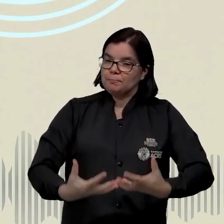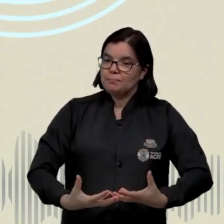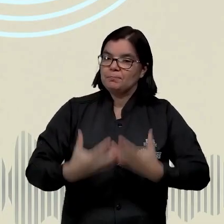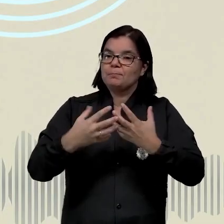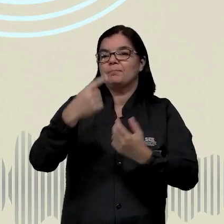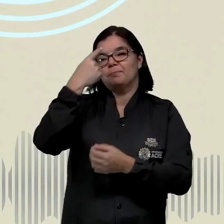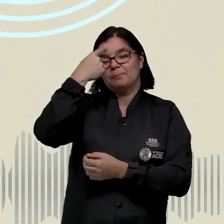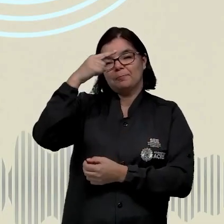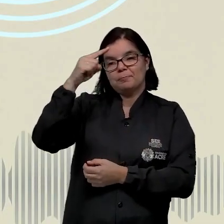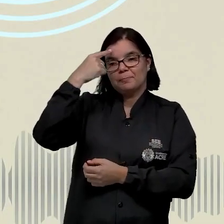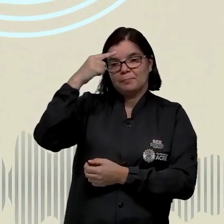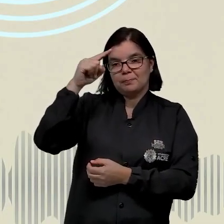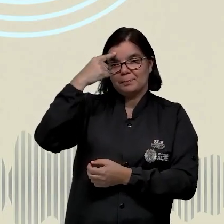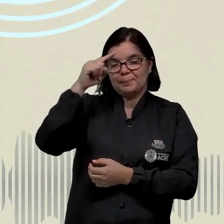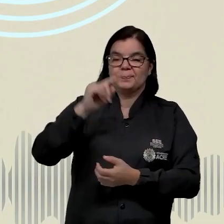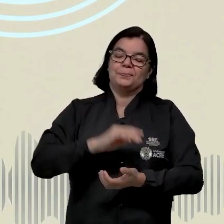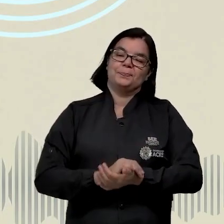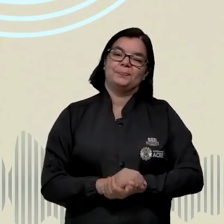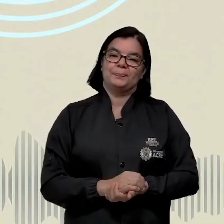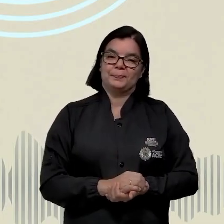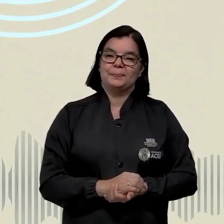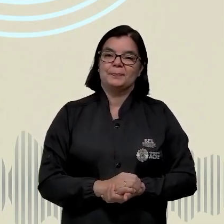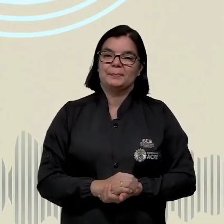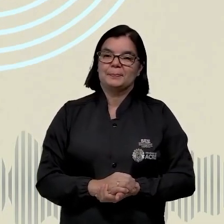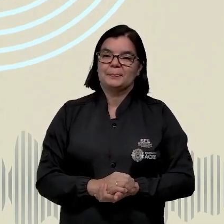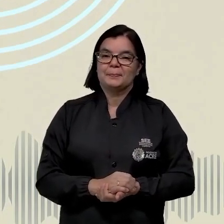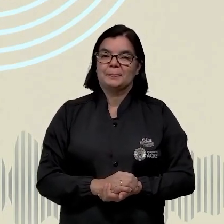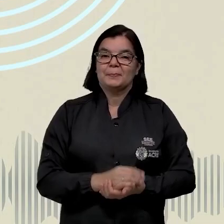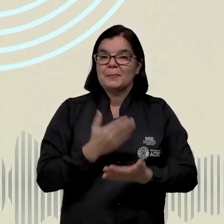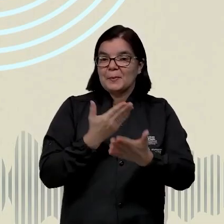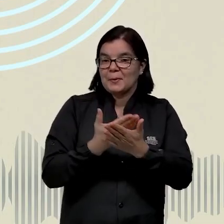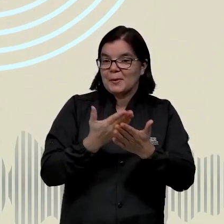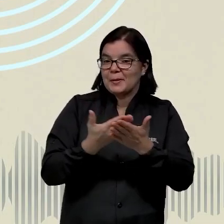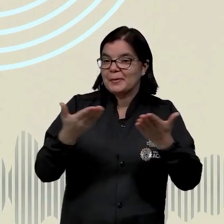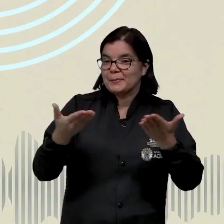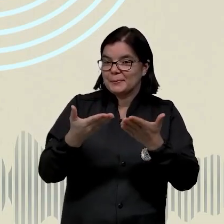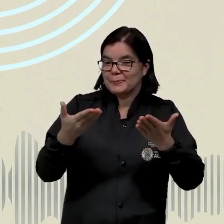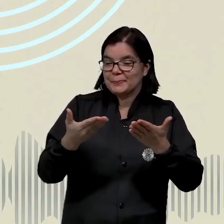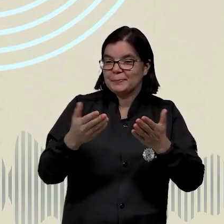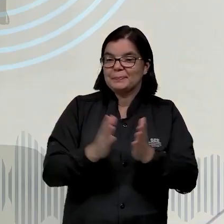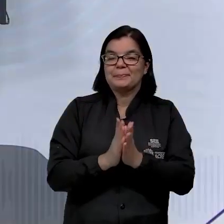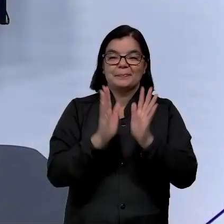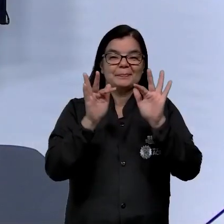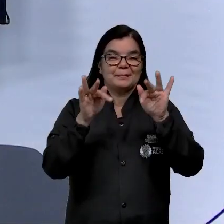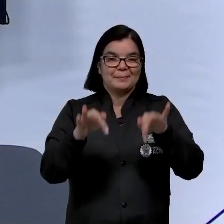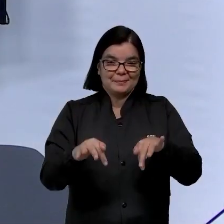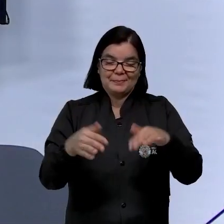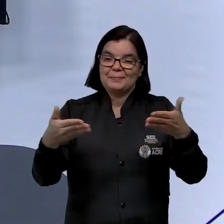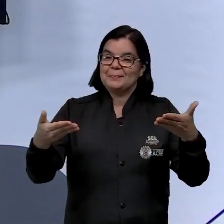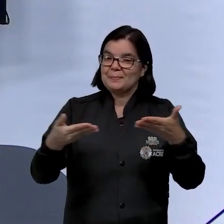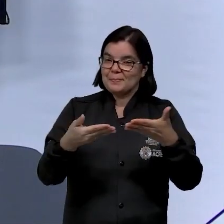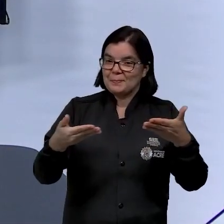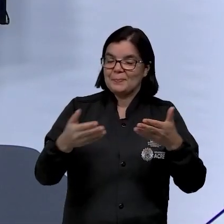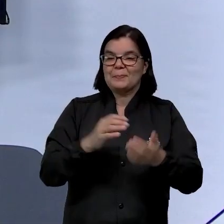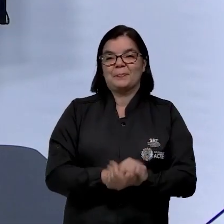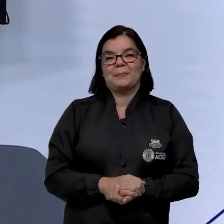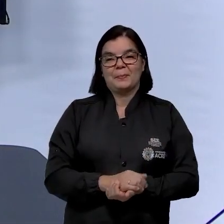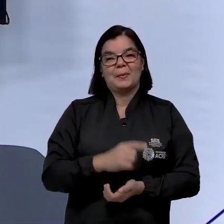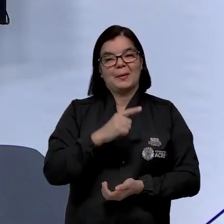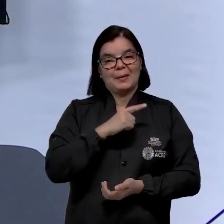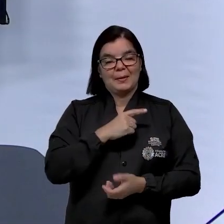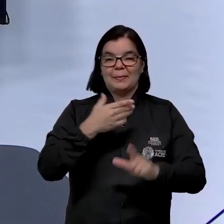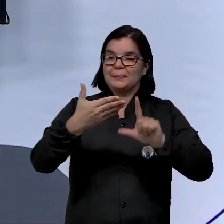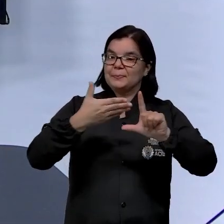e impulsionar a criatividade. A nossa aula de hoje está finalizando aqui. Vão estar lá na